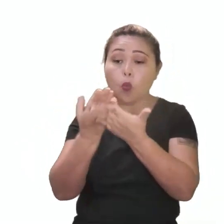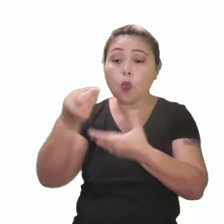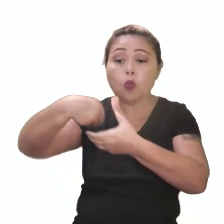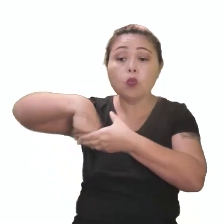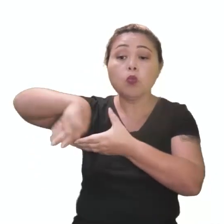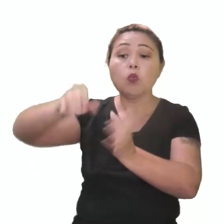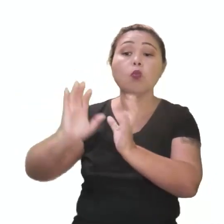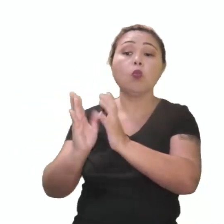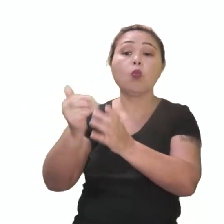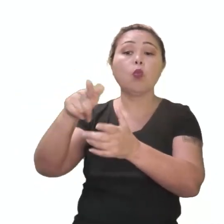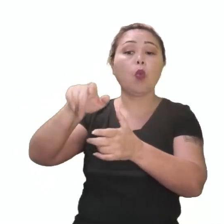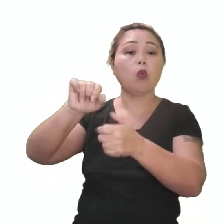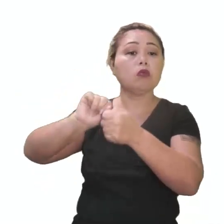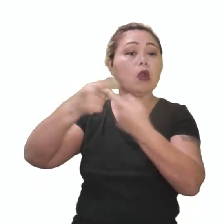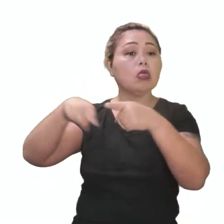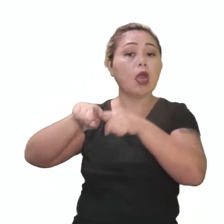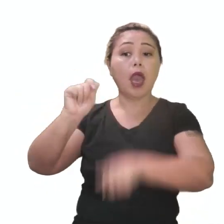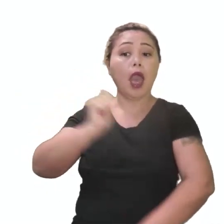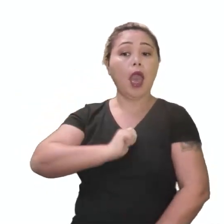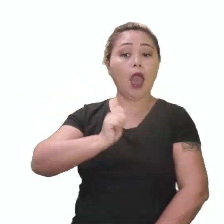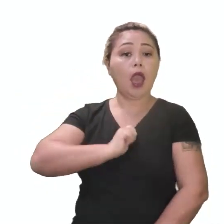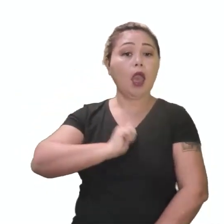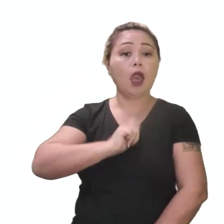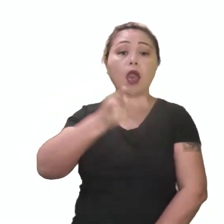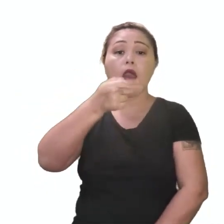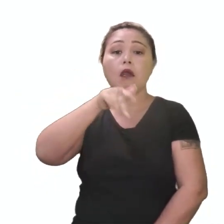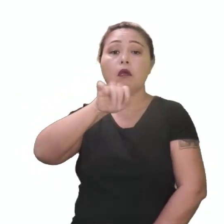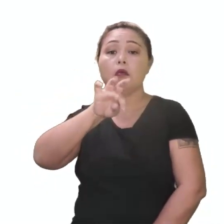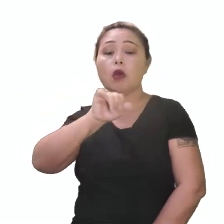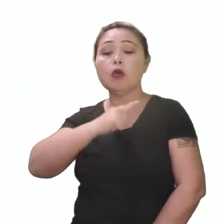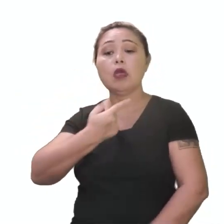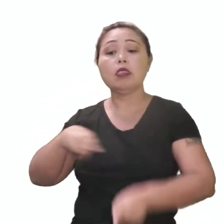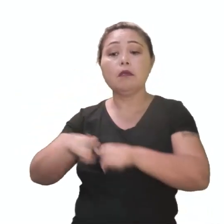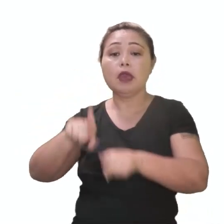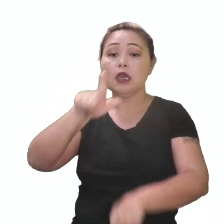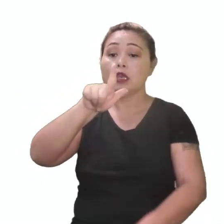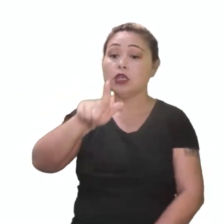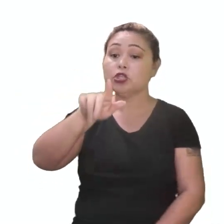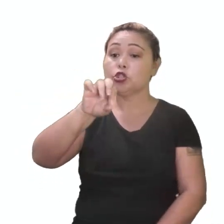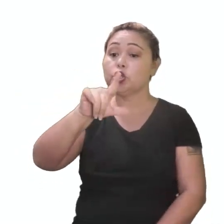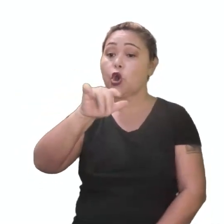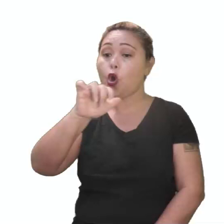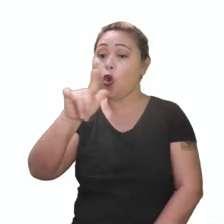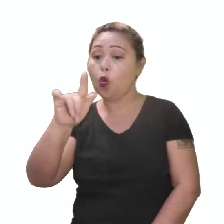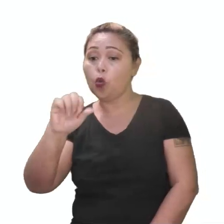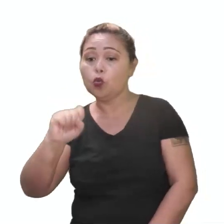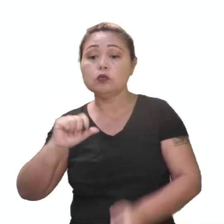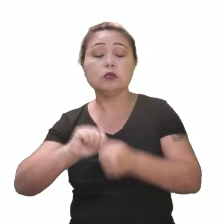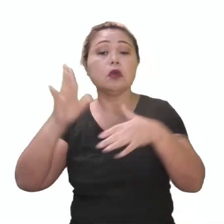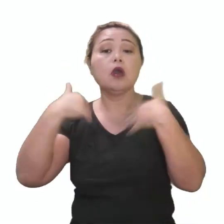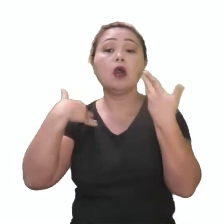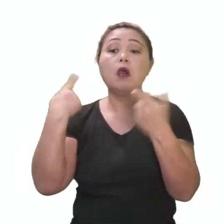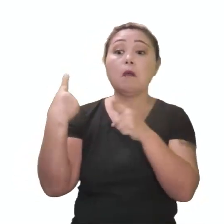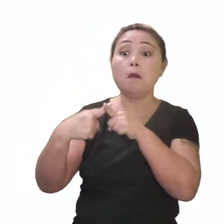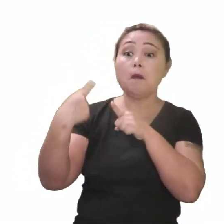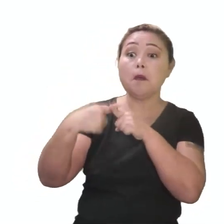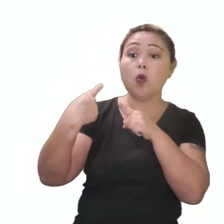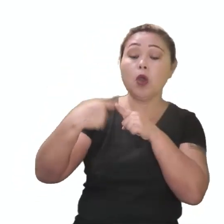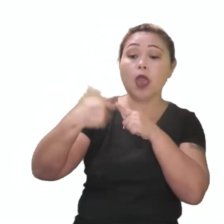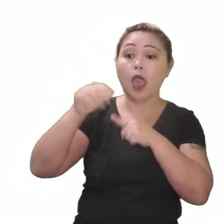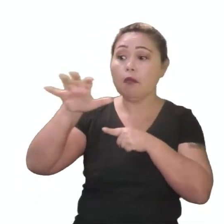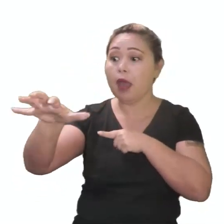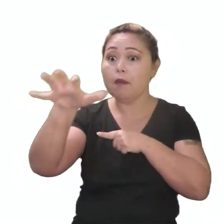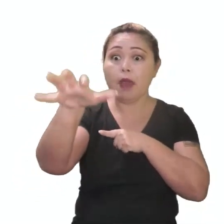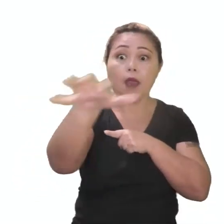os biólogos, arqueólogos, paleontólogos e geólogos? Por quê? Presta atenção que a gente tem